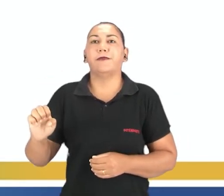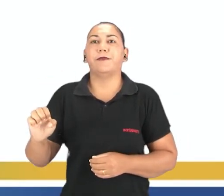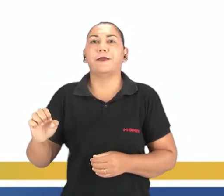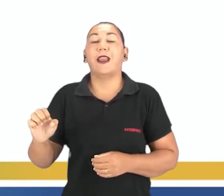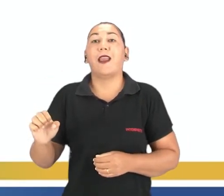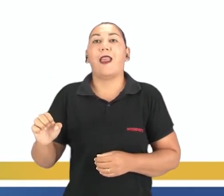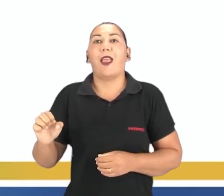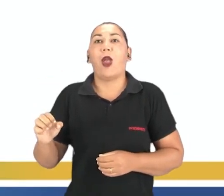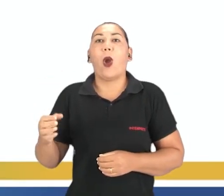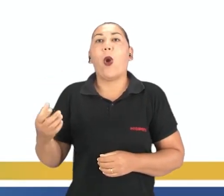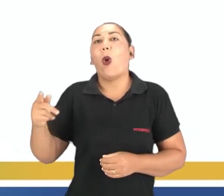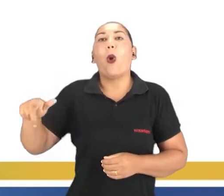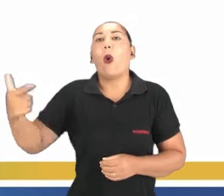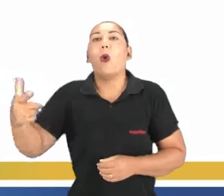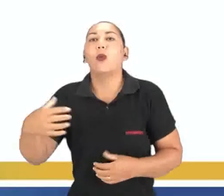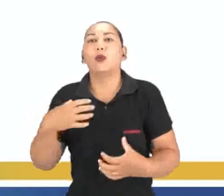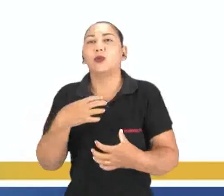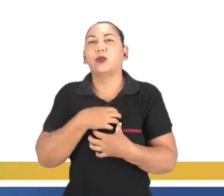modo, ok?